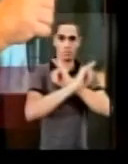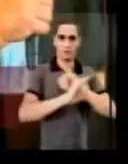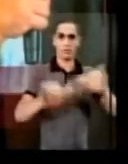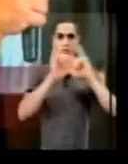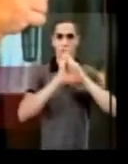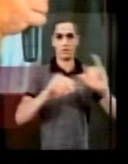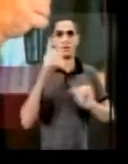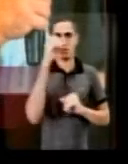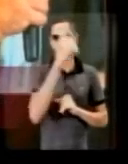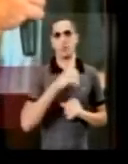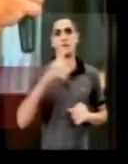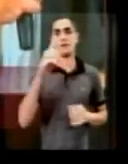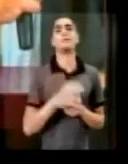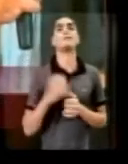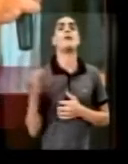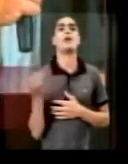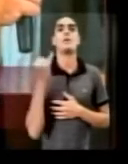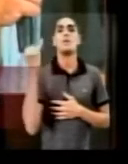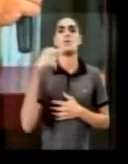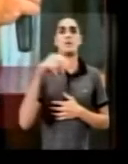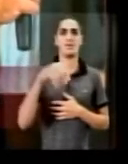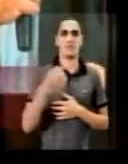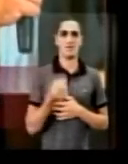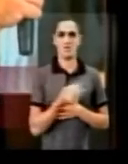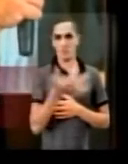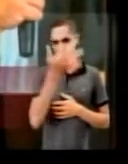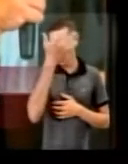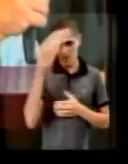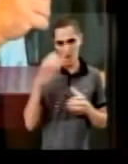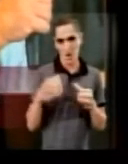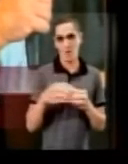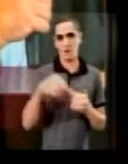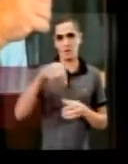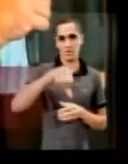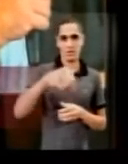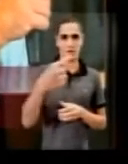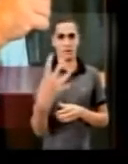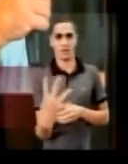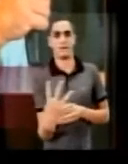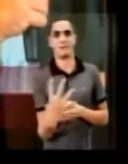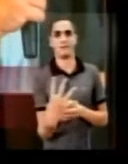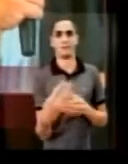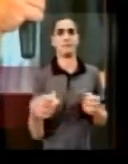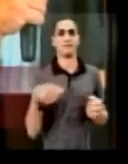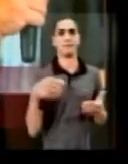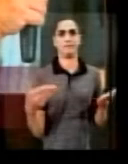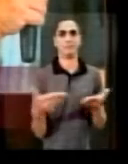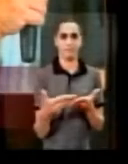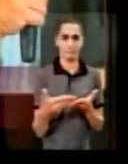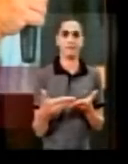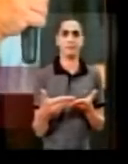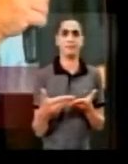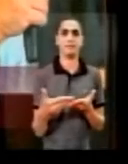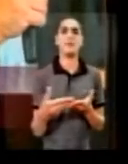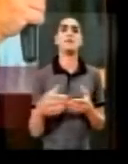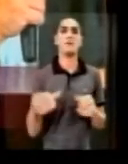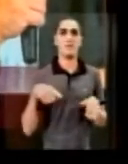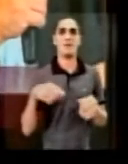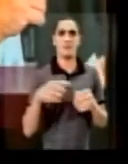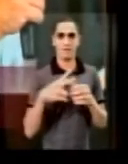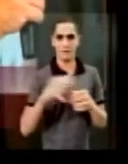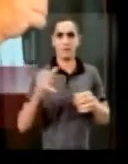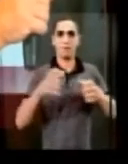esse 414, com certeza, deverá aumentar, tanto dos casos graves